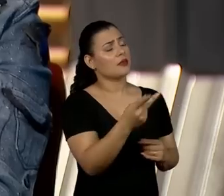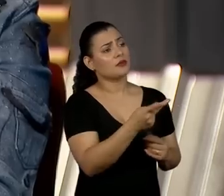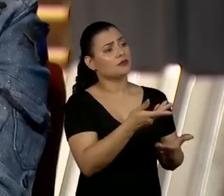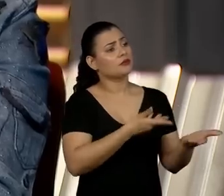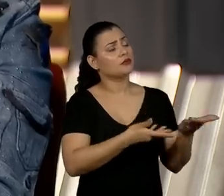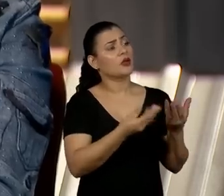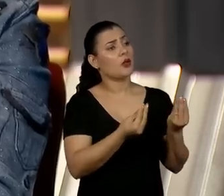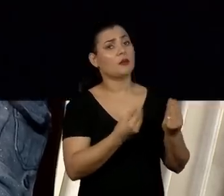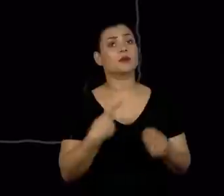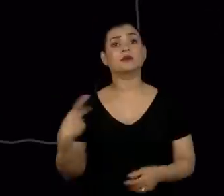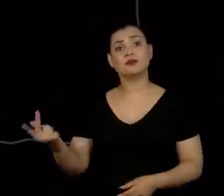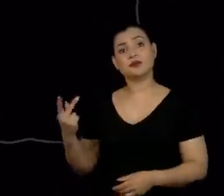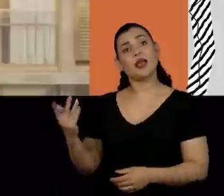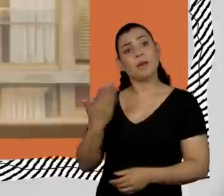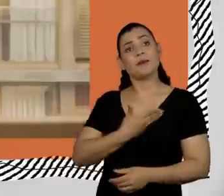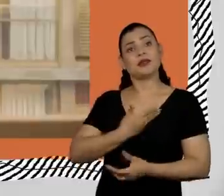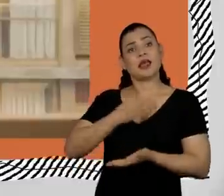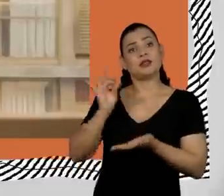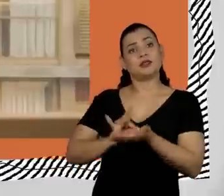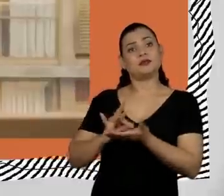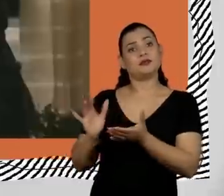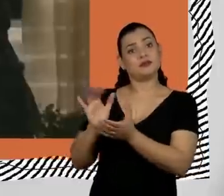ser amigos